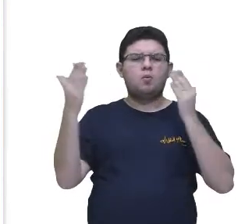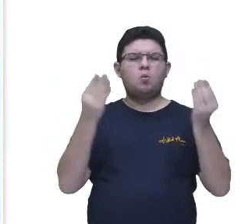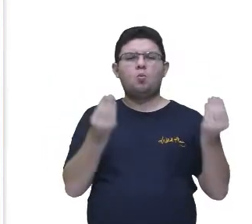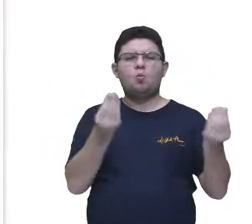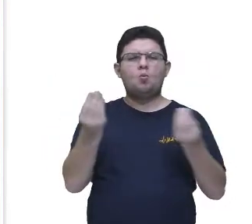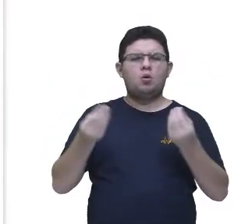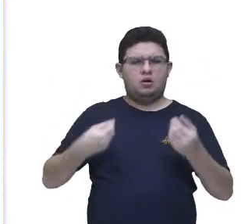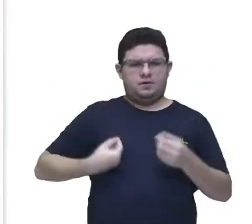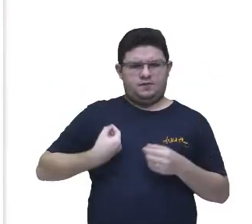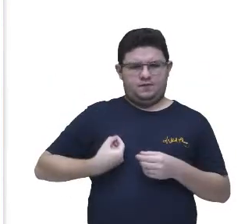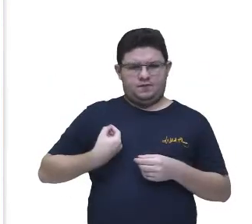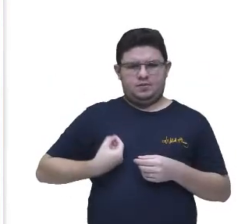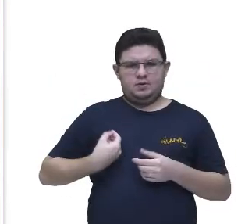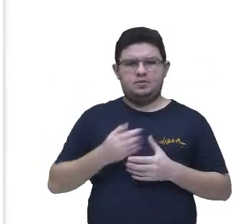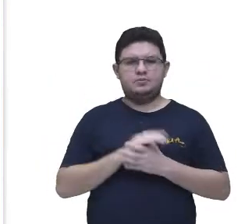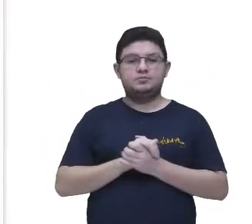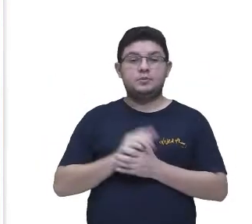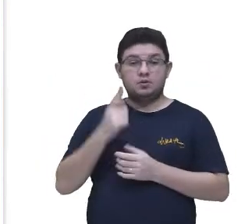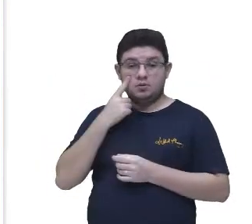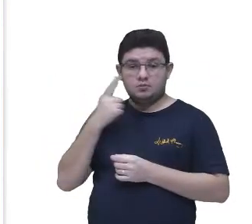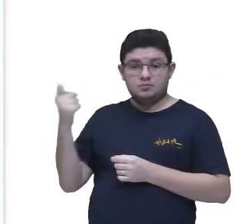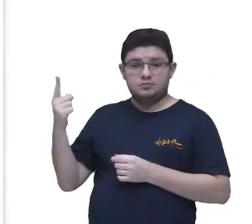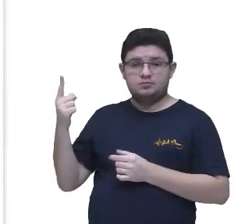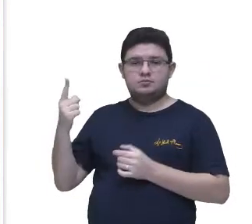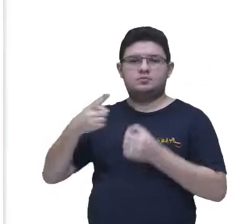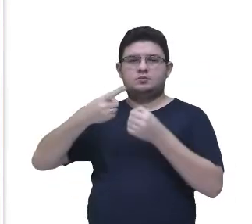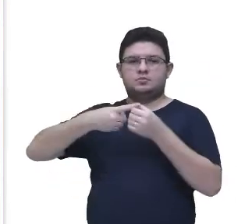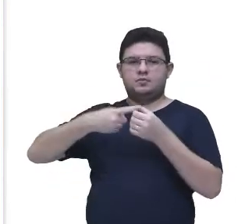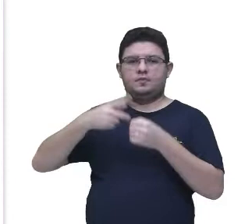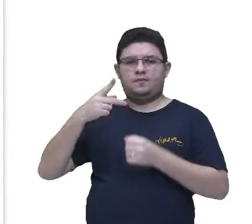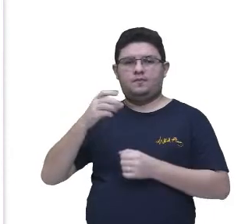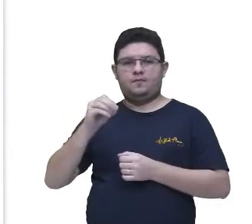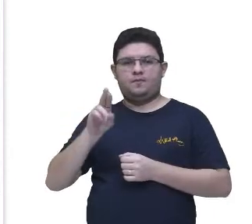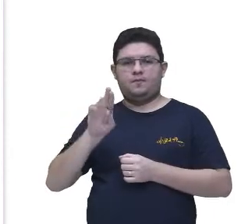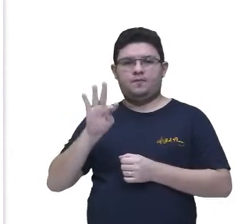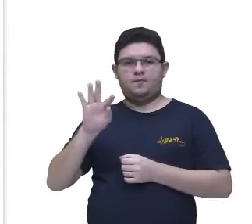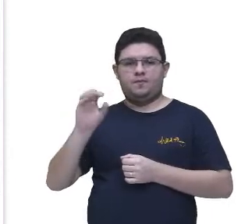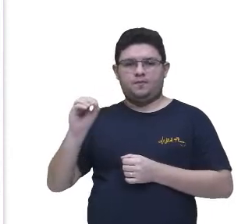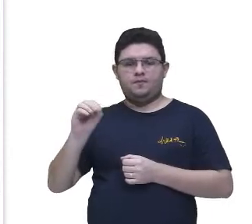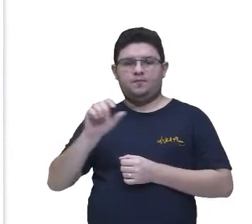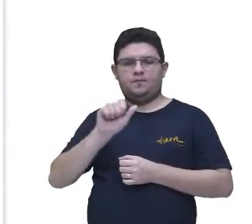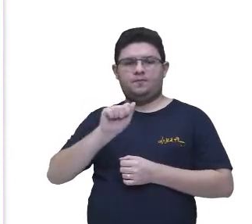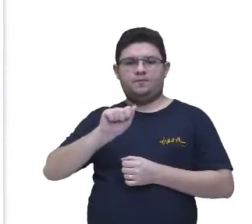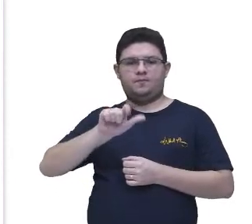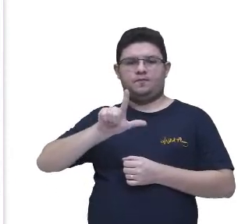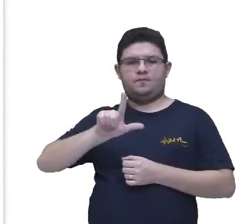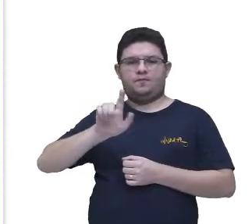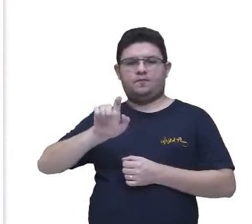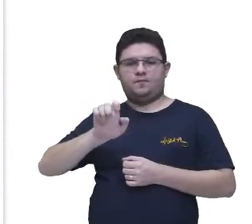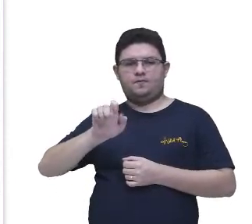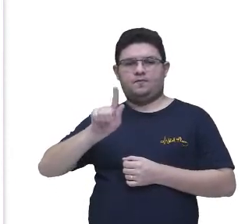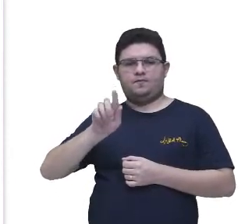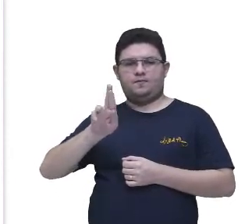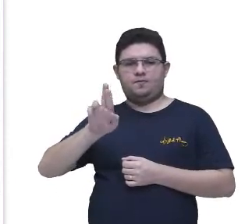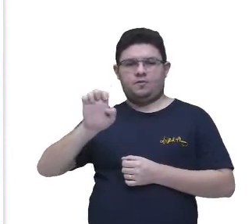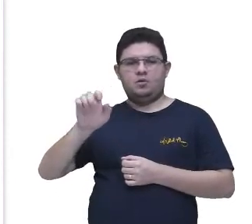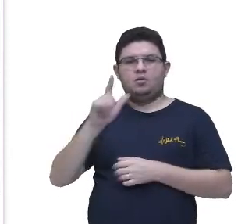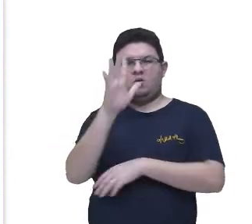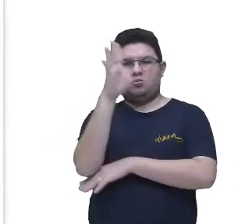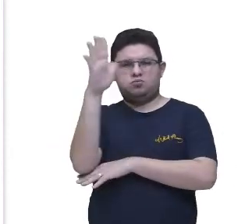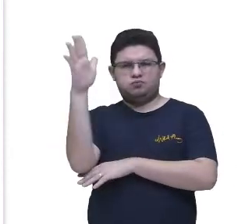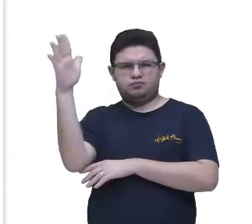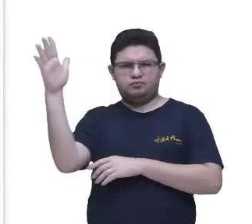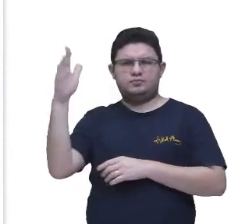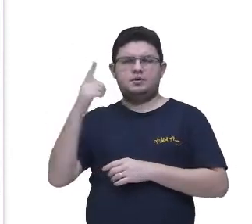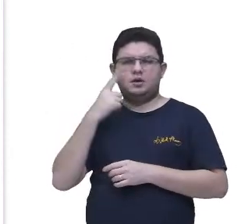rua arborizada lá na cidade de Porto Alegre, a gente vai ter sombra, vai ter um clima mais ameno nessa cidade. Não é só,